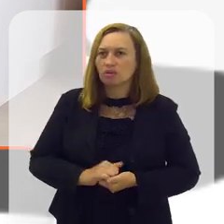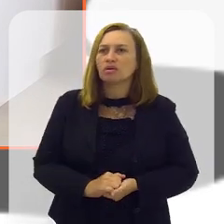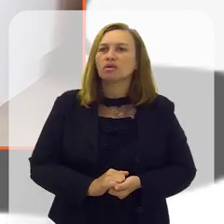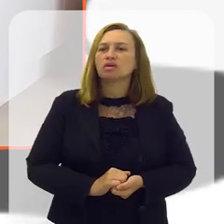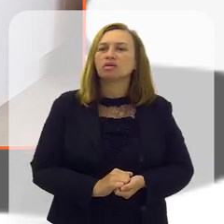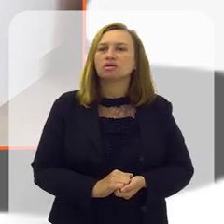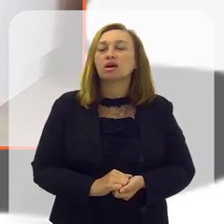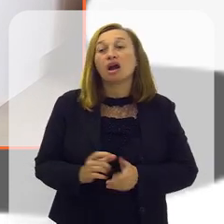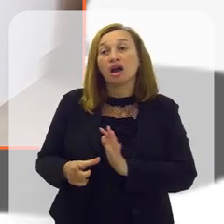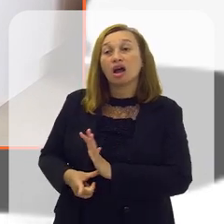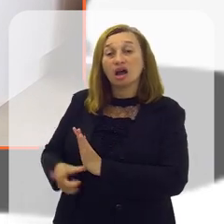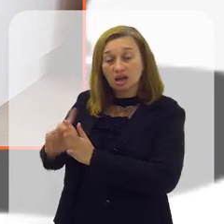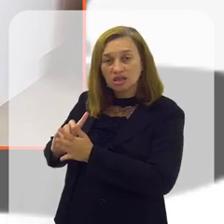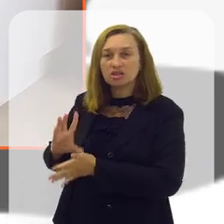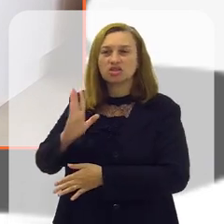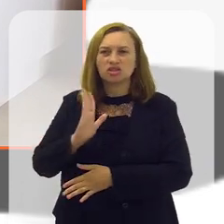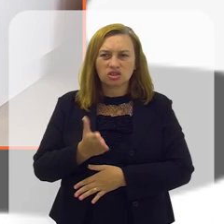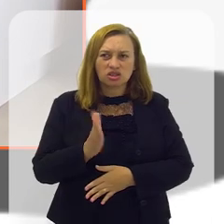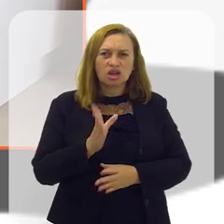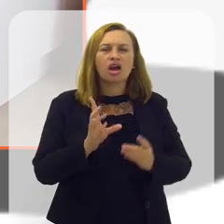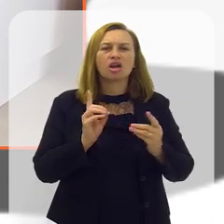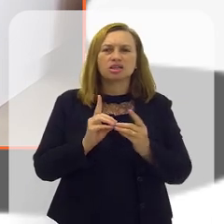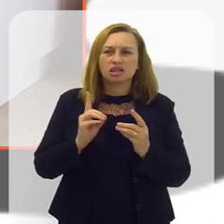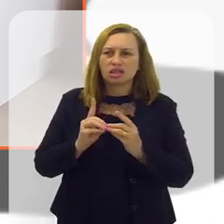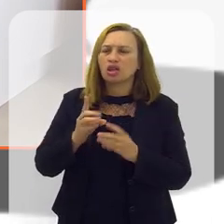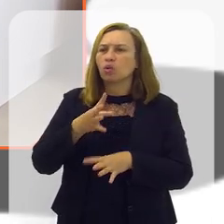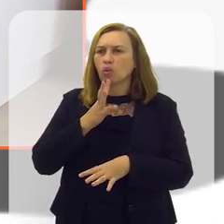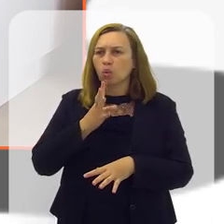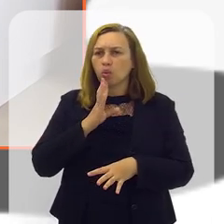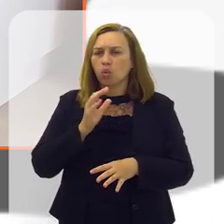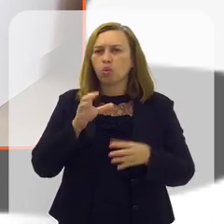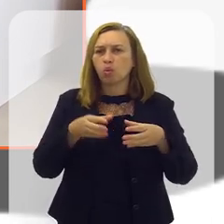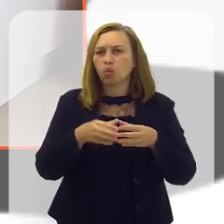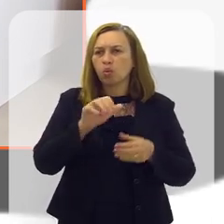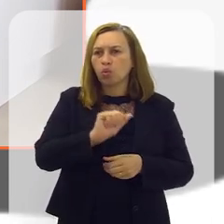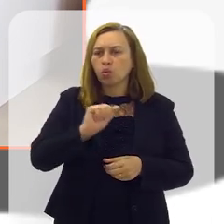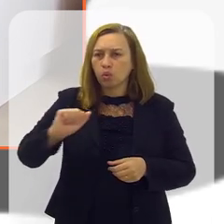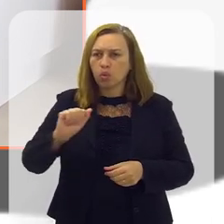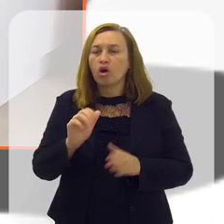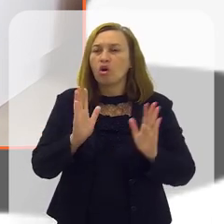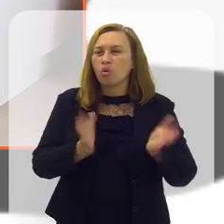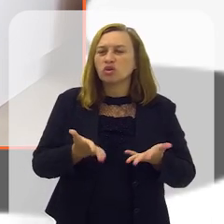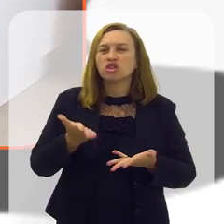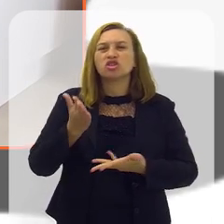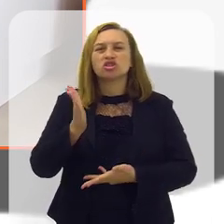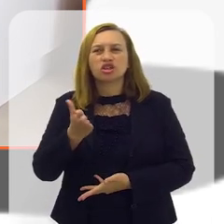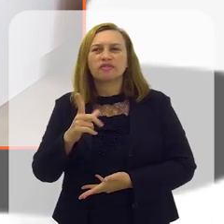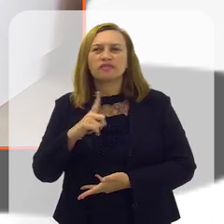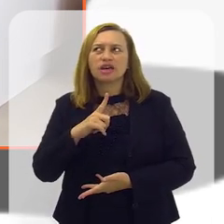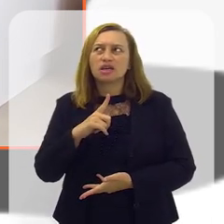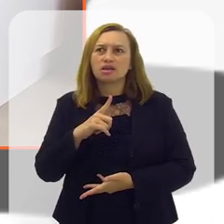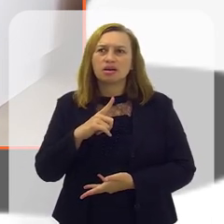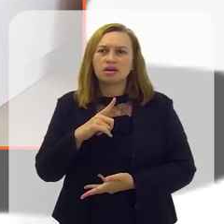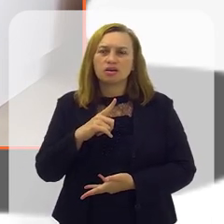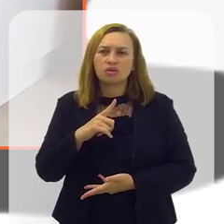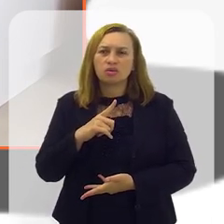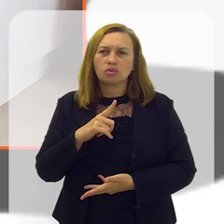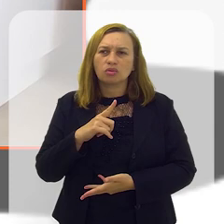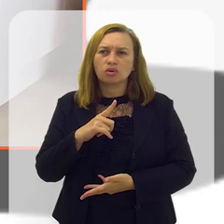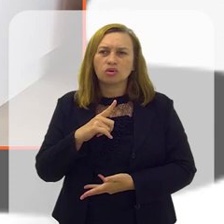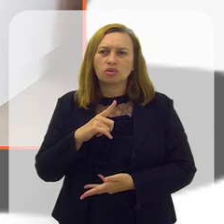psicóloga, antes já atendendo, antes de conhecer Alcoólicos Anônimos, mas a gente hoje já tem,